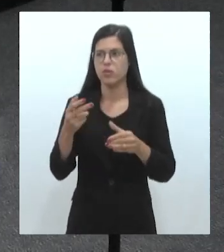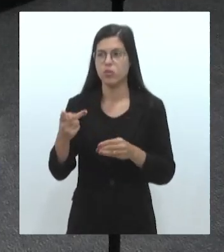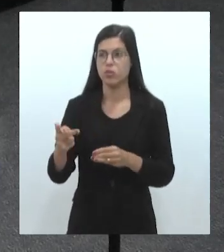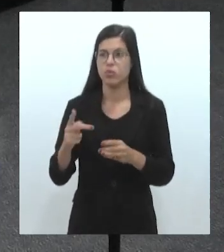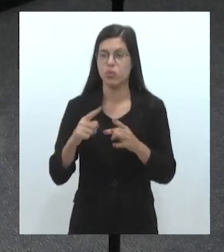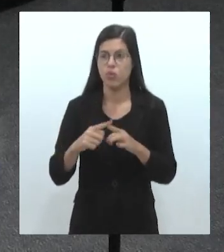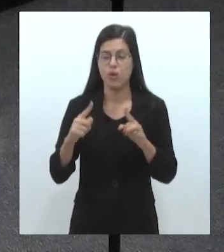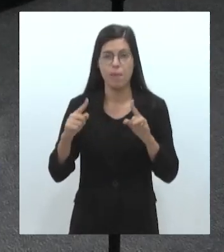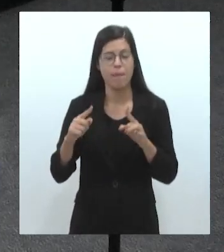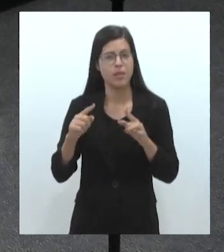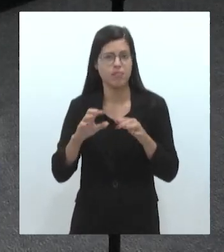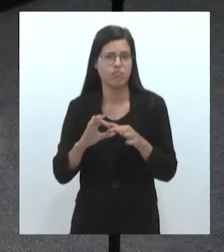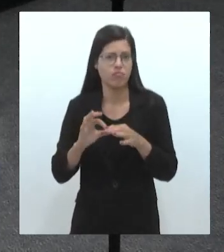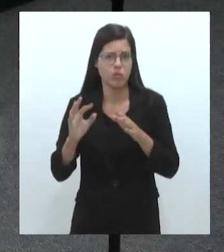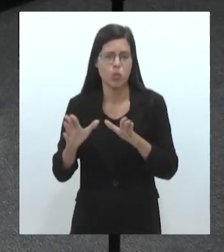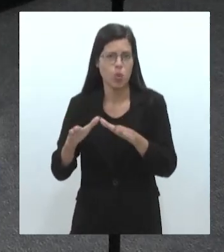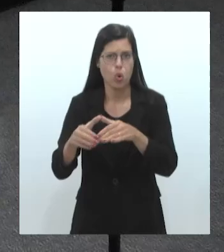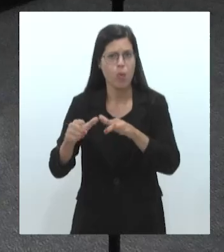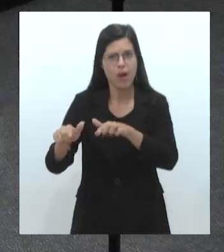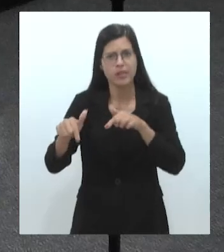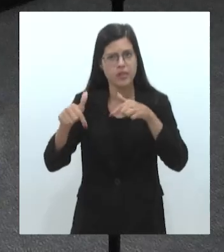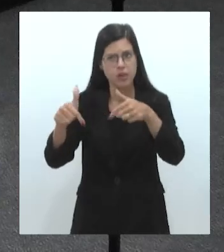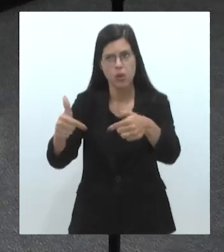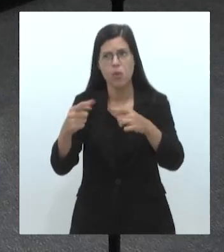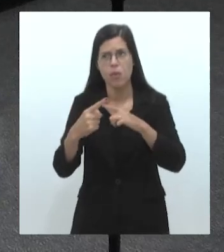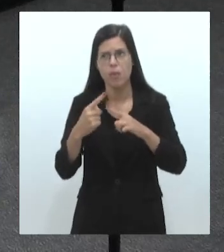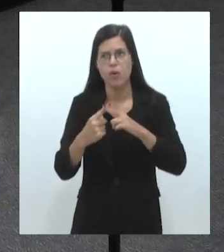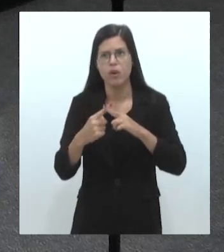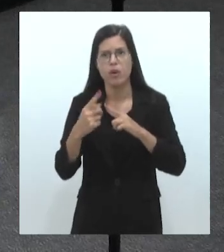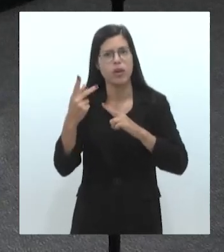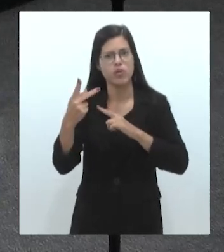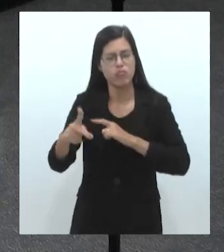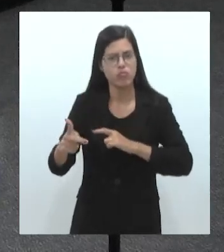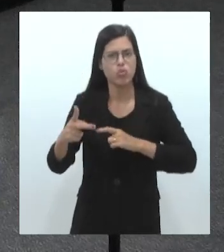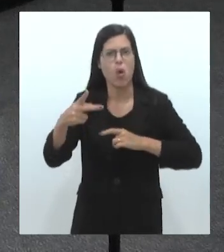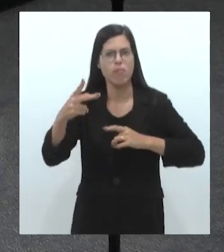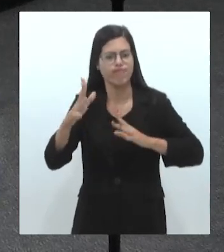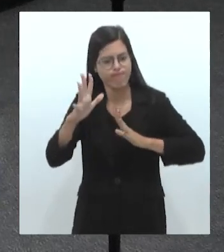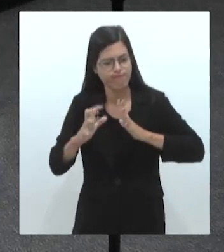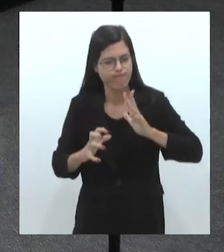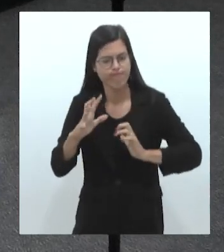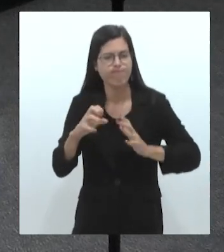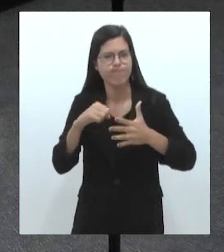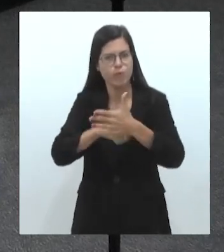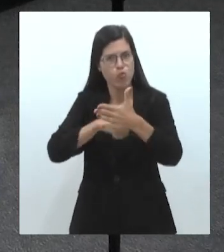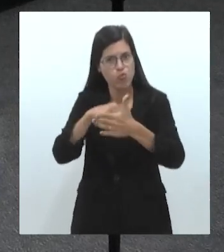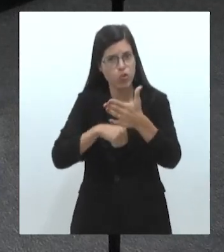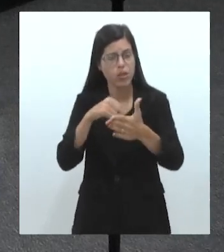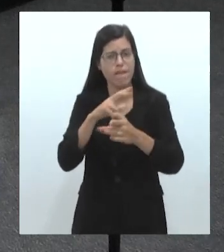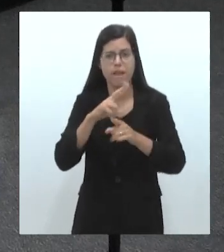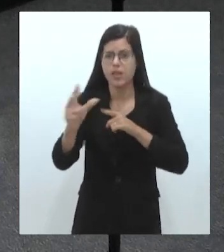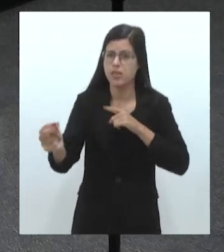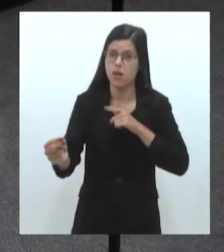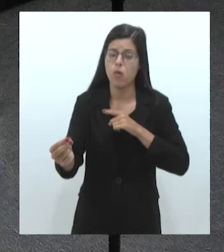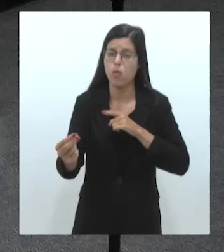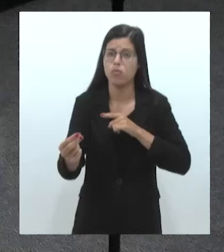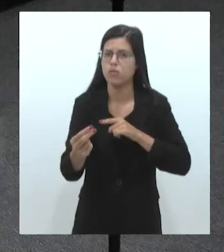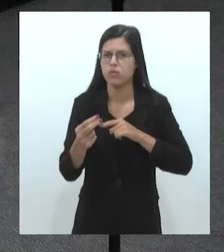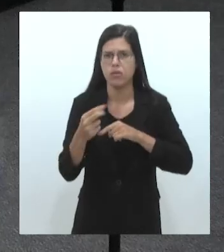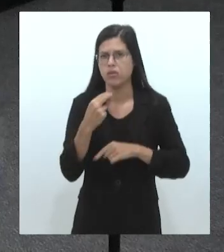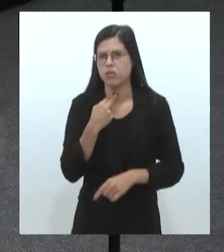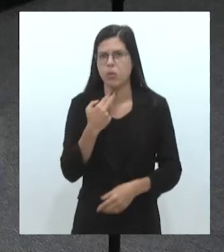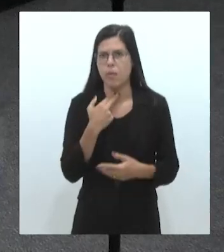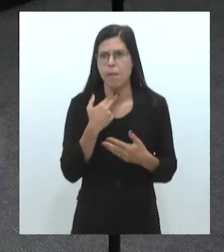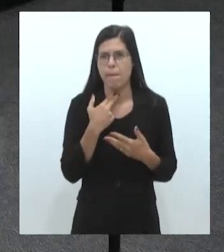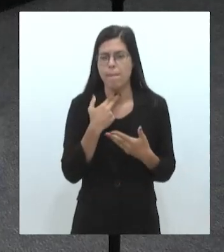grupo agir, porque a sua briga foi vitoriosa. Não é mais possível ficar se